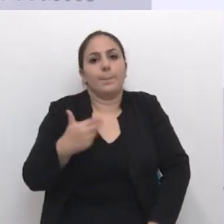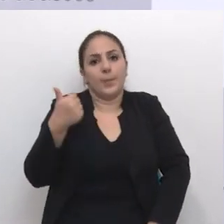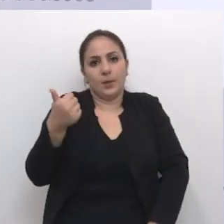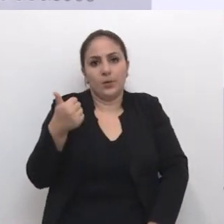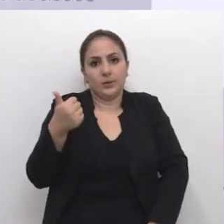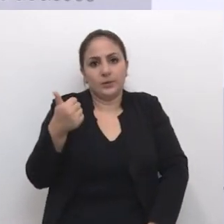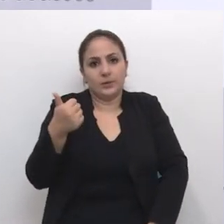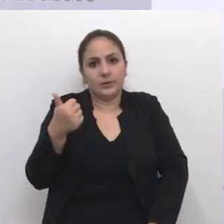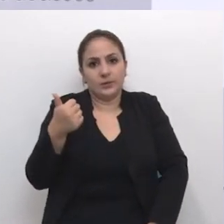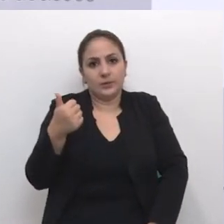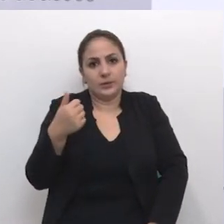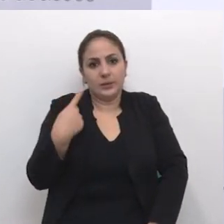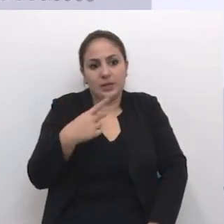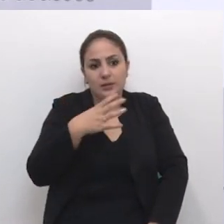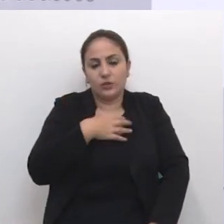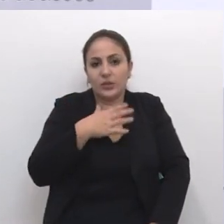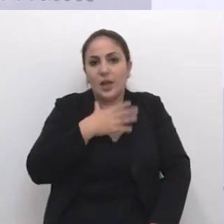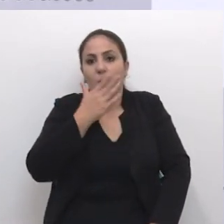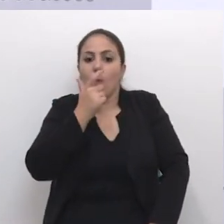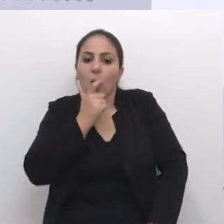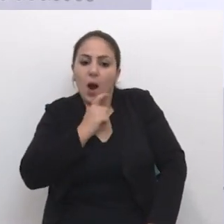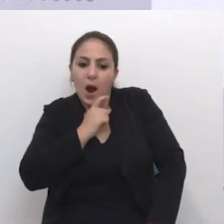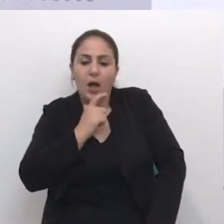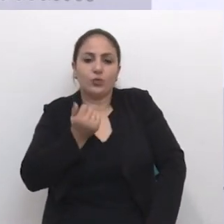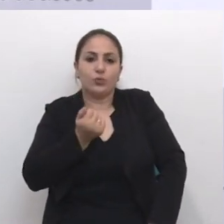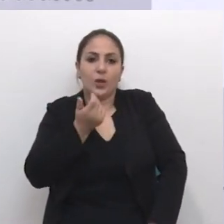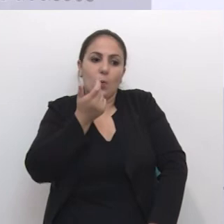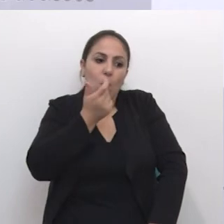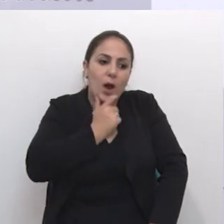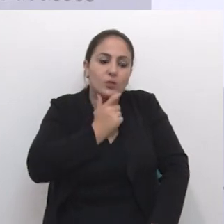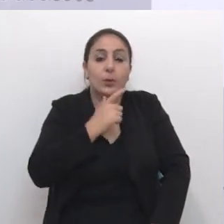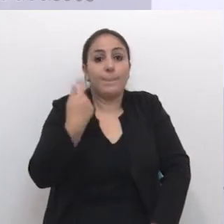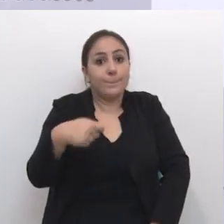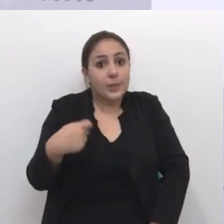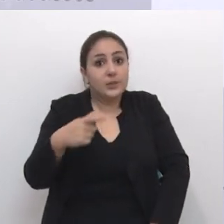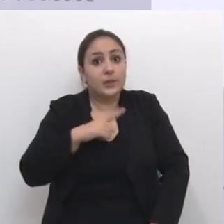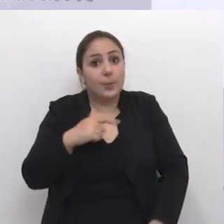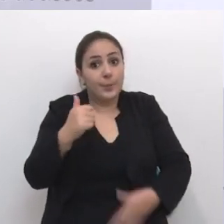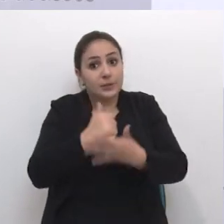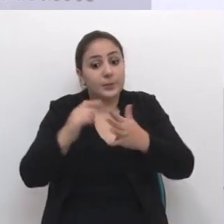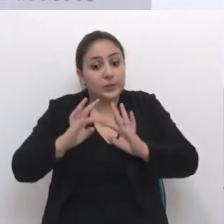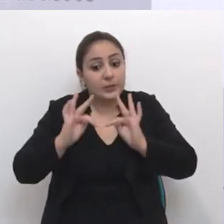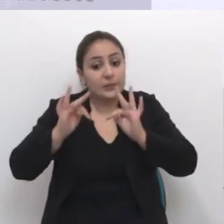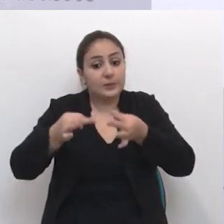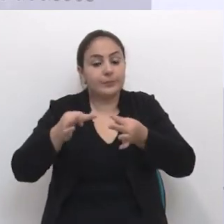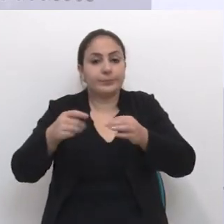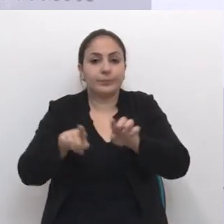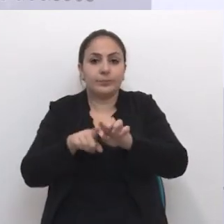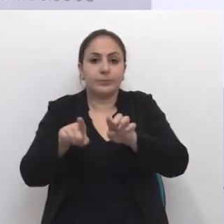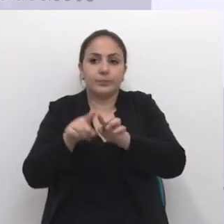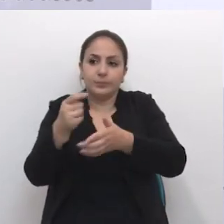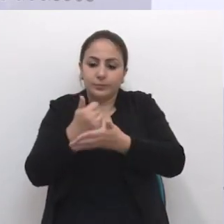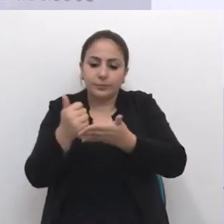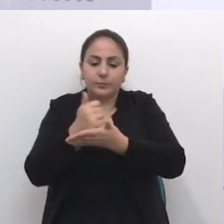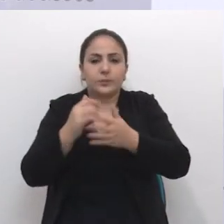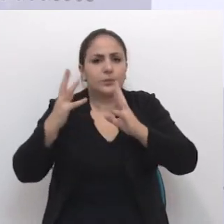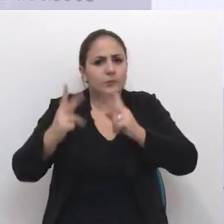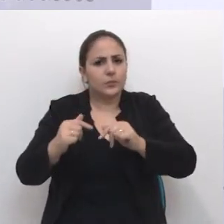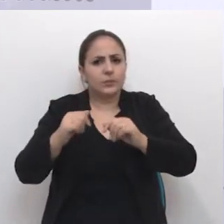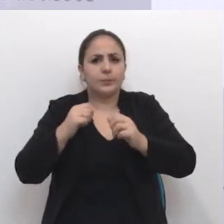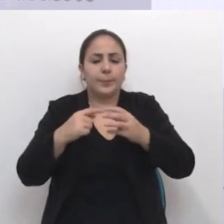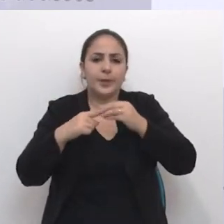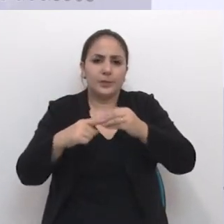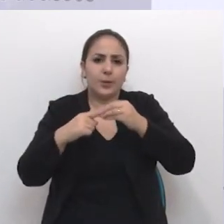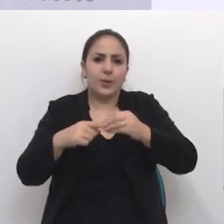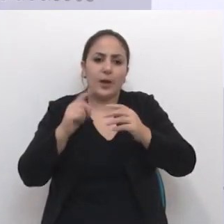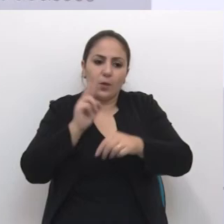não ter mais a obrigatoriedade disso? Preserva vidas? Do meu ponto de vista, preserva vidas e preservou vidas. Então tem que ter uma justificativa que